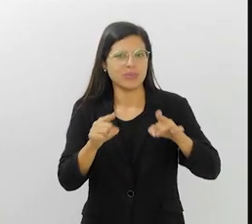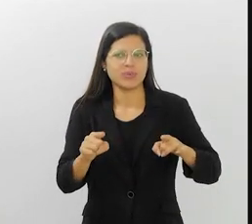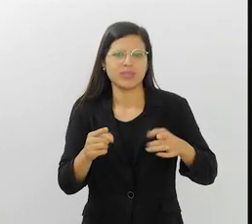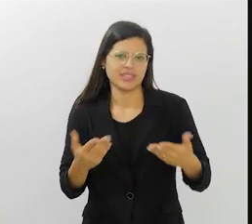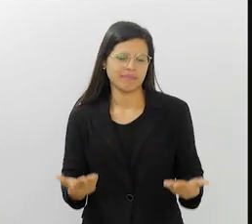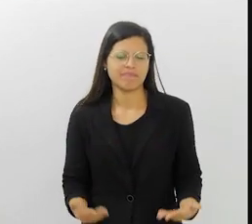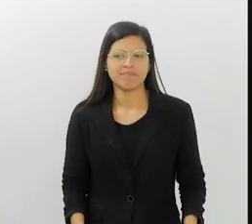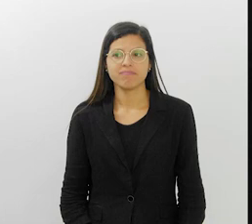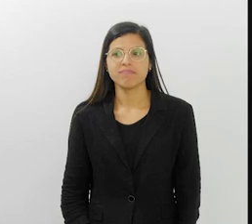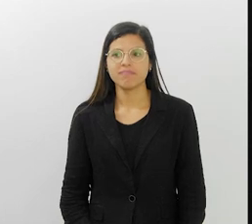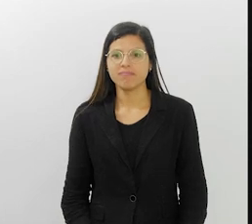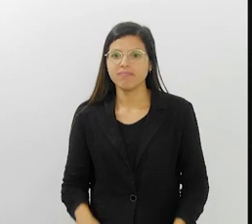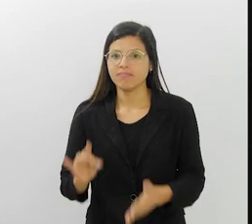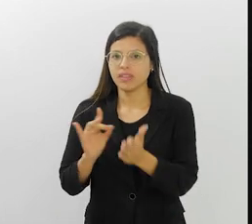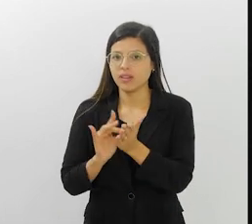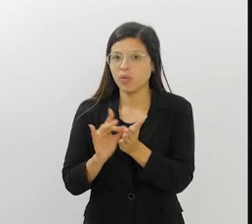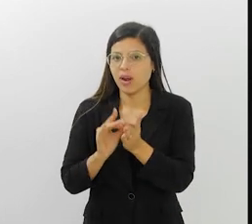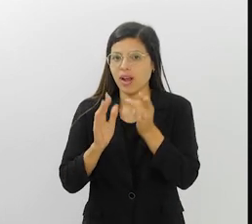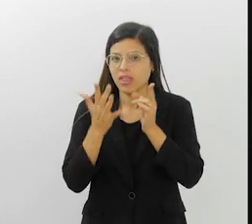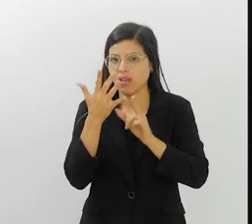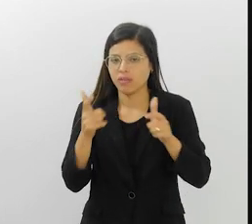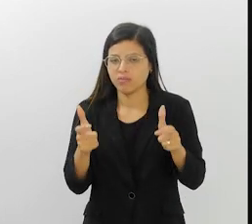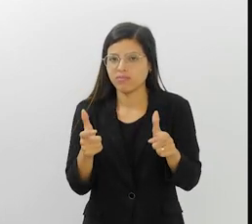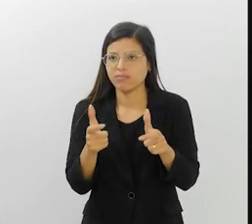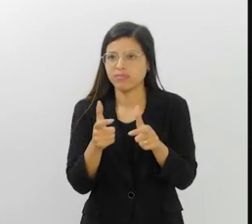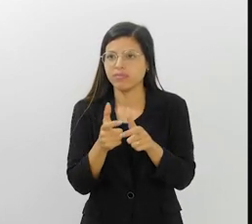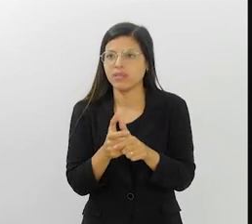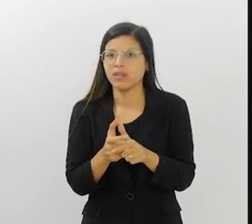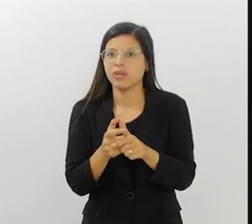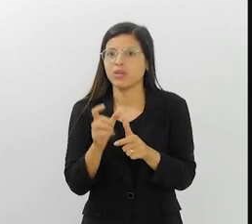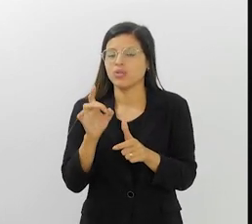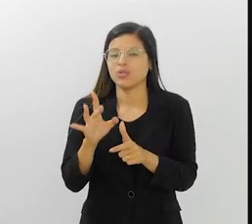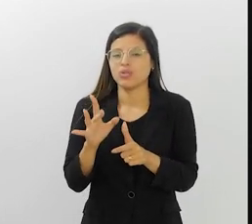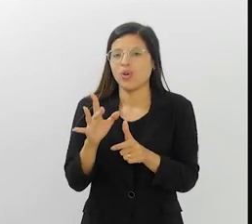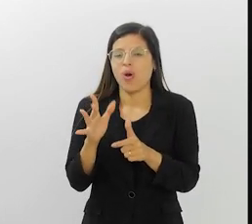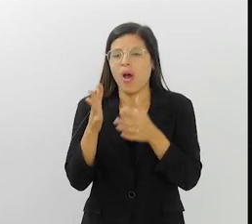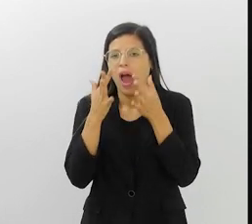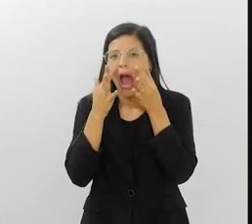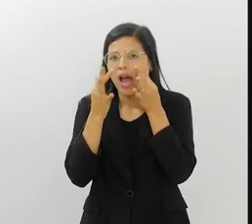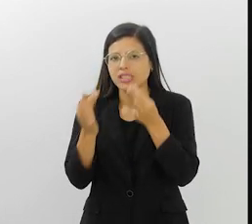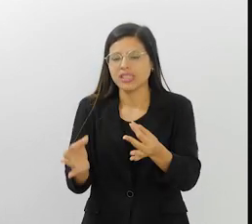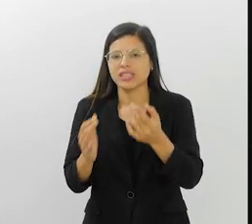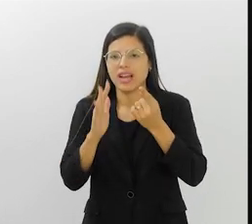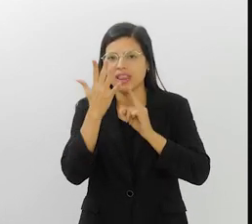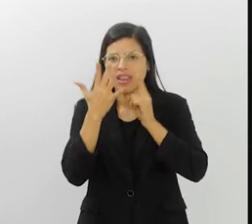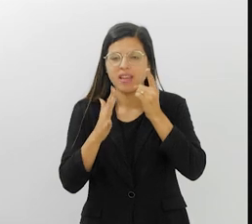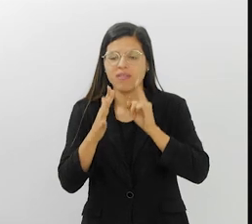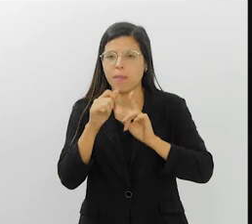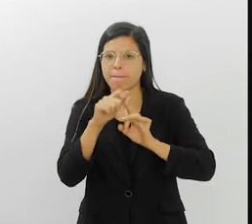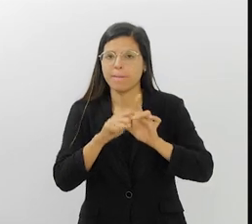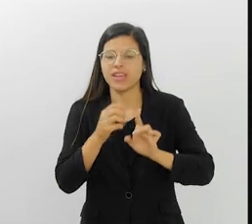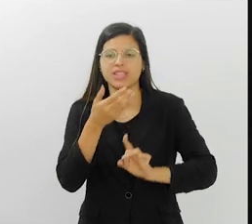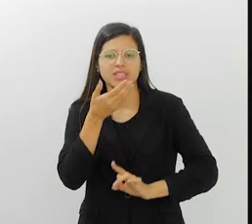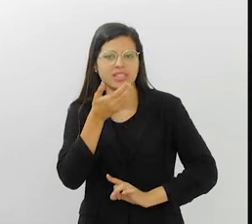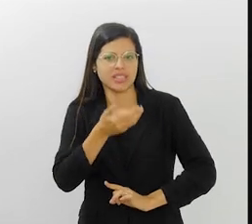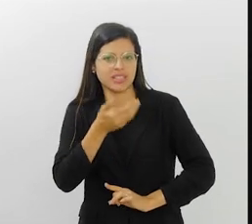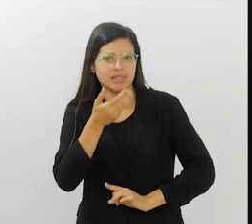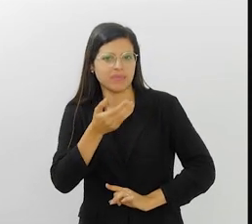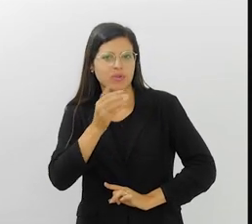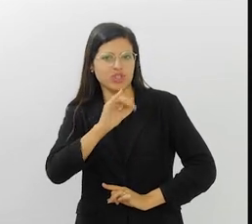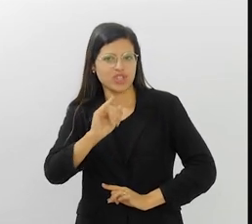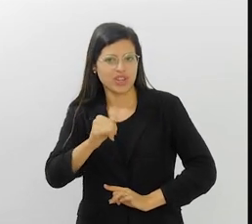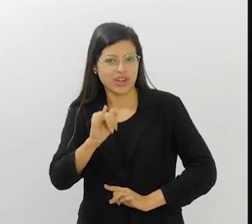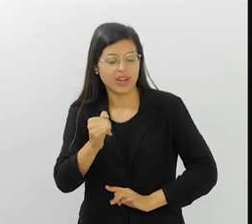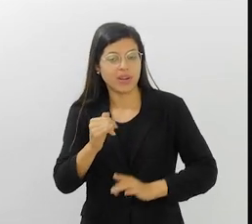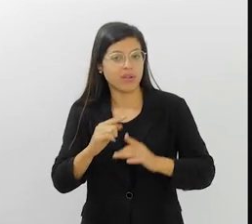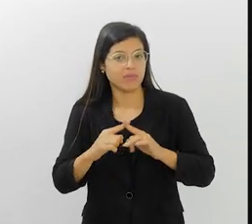carnaval, que tem se reduzido, só se atenta para o carnaval dezembro e janeiro. É verdade. Só que a gente sabe que o processo acabou um carnaval,